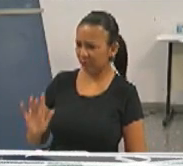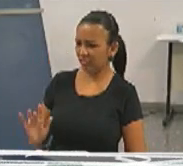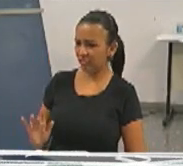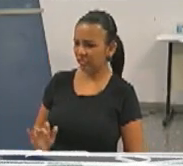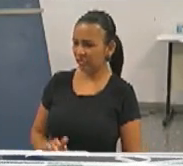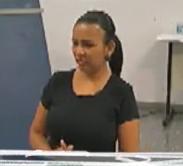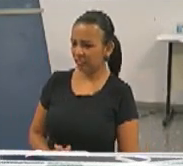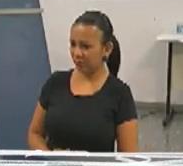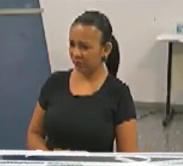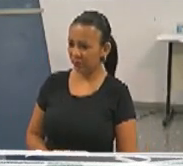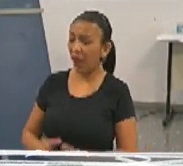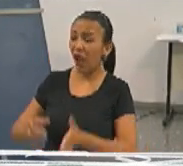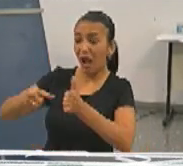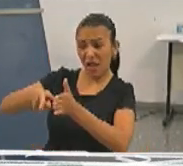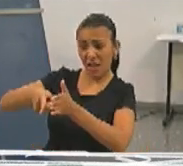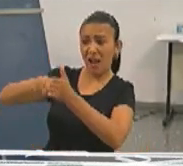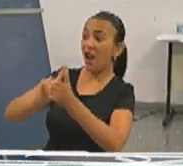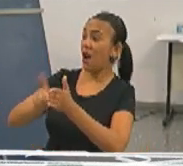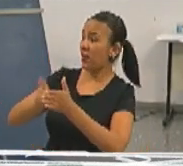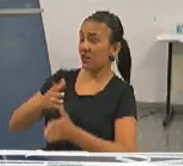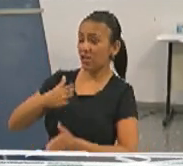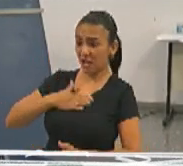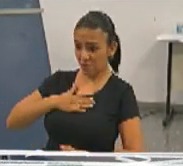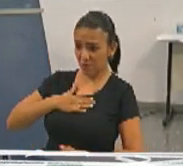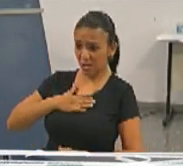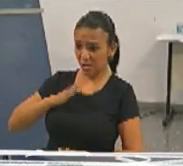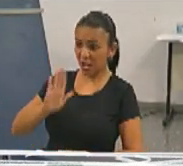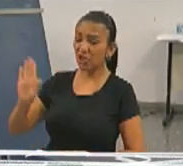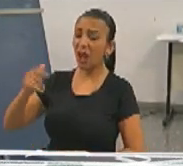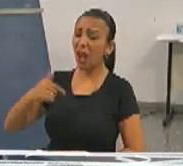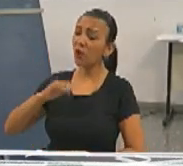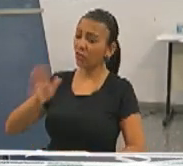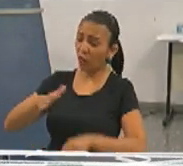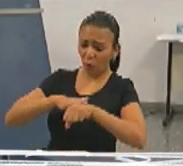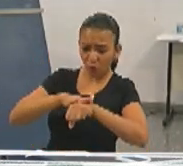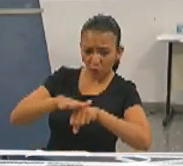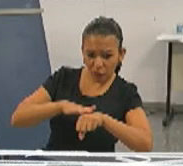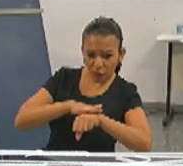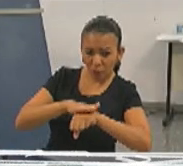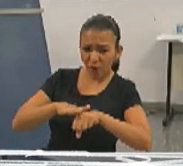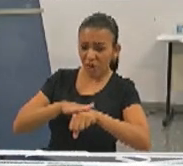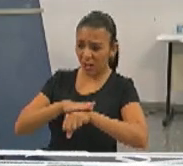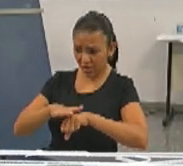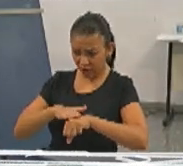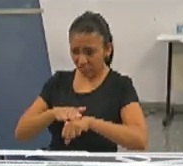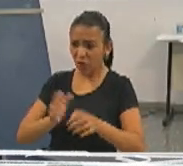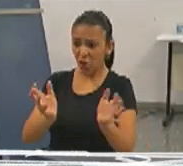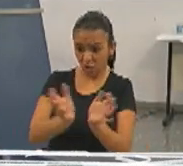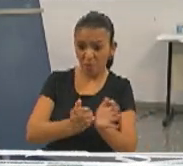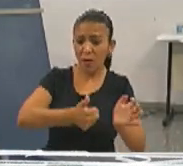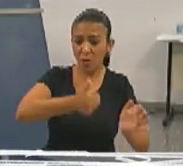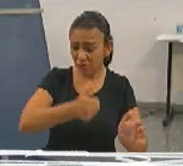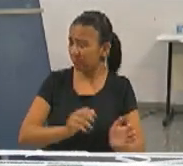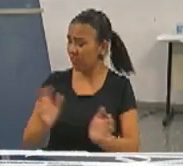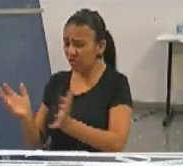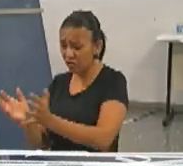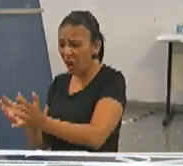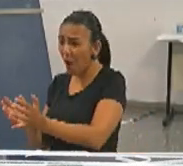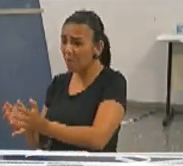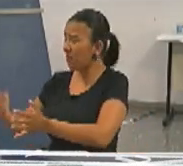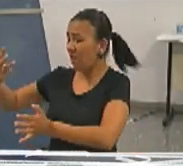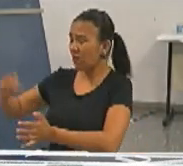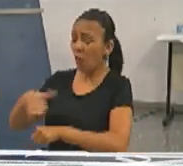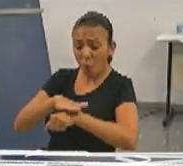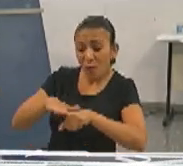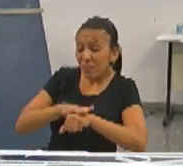minuto. Antes da minha candidatura, eu tanto conversei com o pessoal da chapa 1, como também conversei com o pessoal da